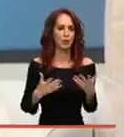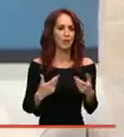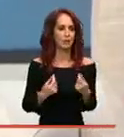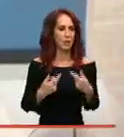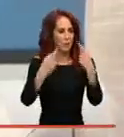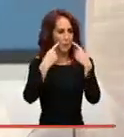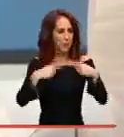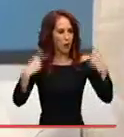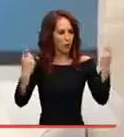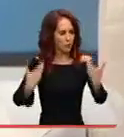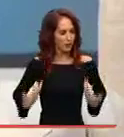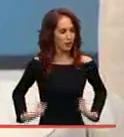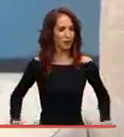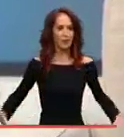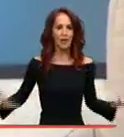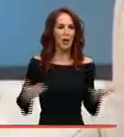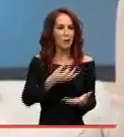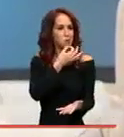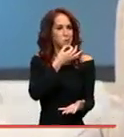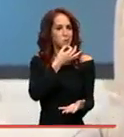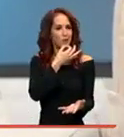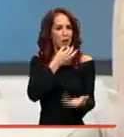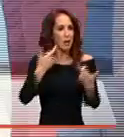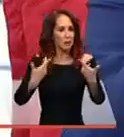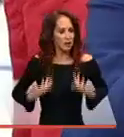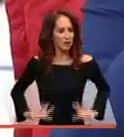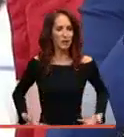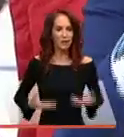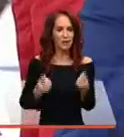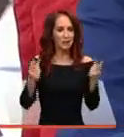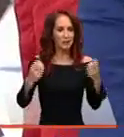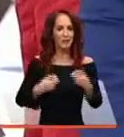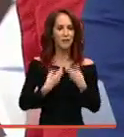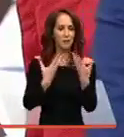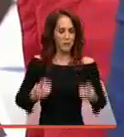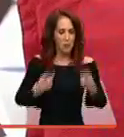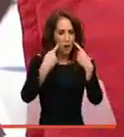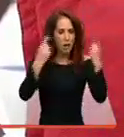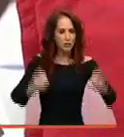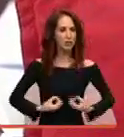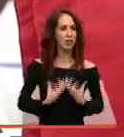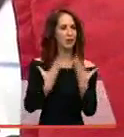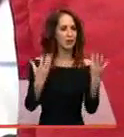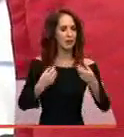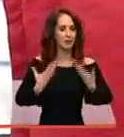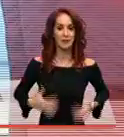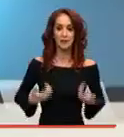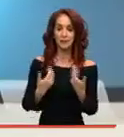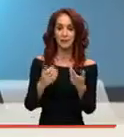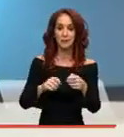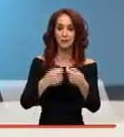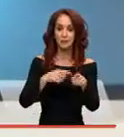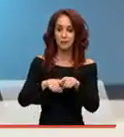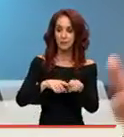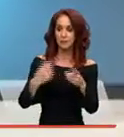para a segurança não é um discurso falado no interior fazendo leituras políticas sociais e antropológicas a conta da roupa não a perdigota em todos os seus muitos